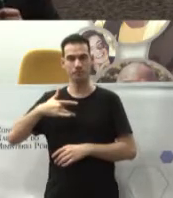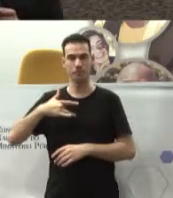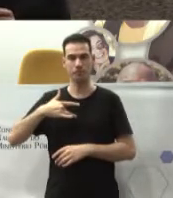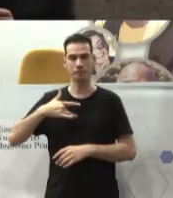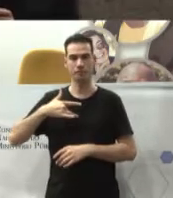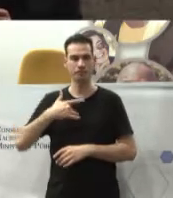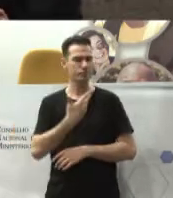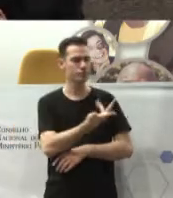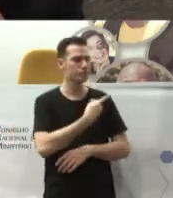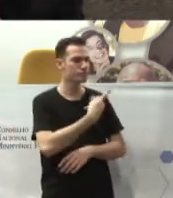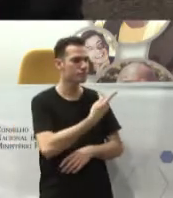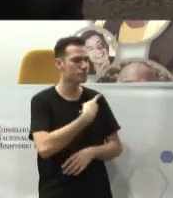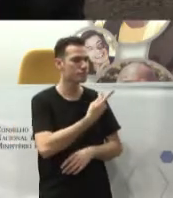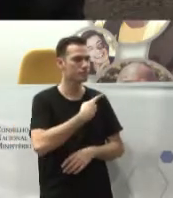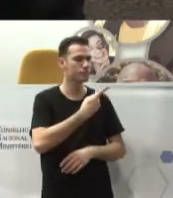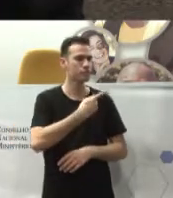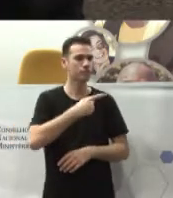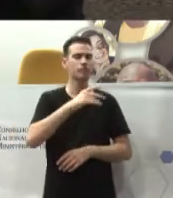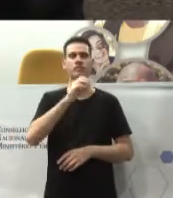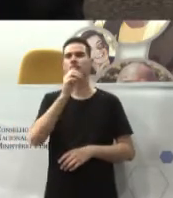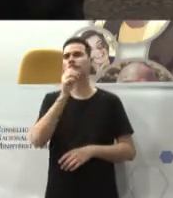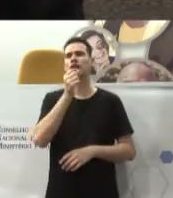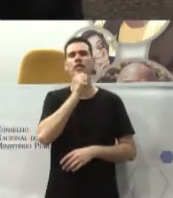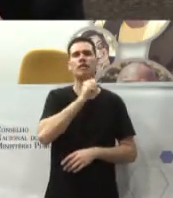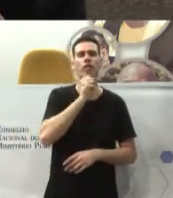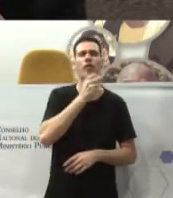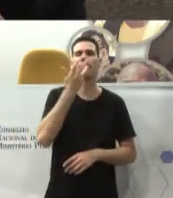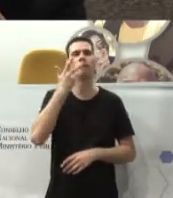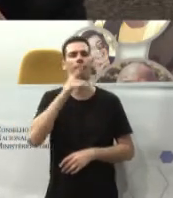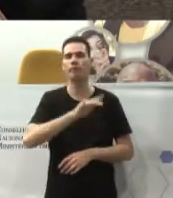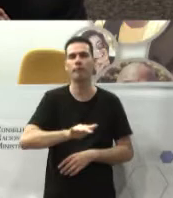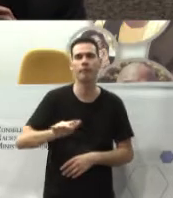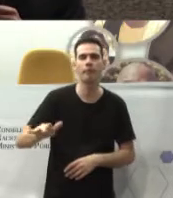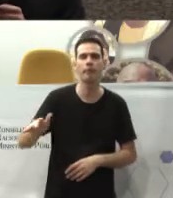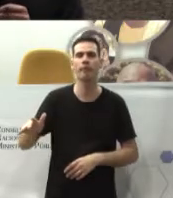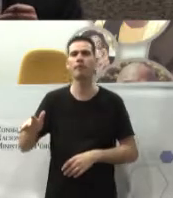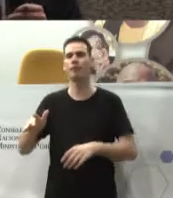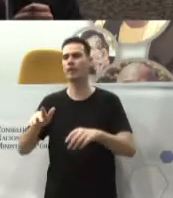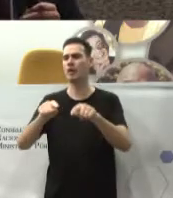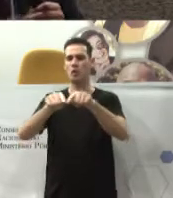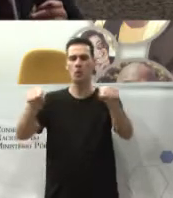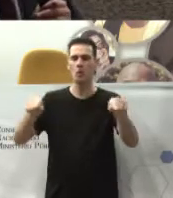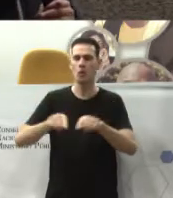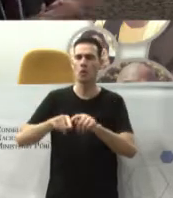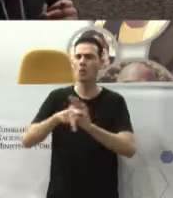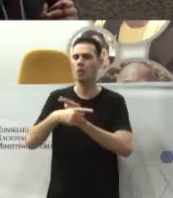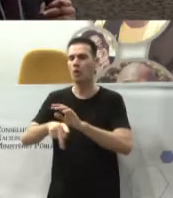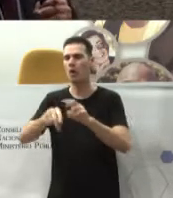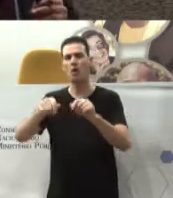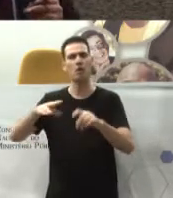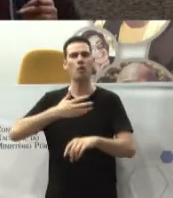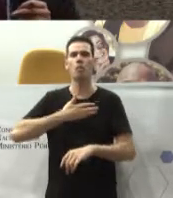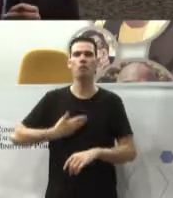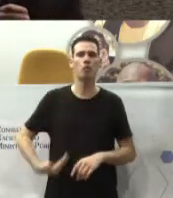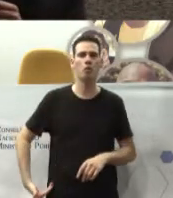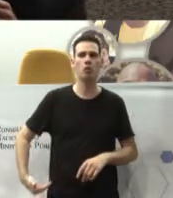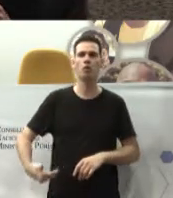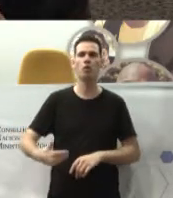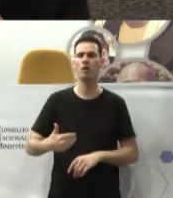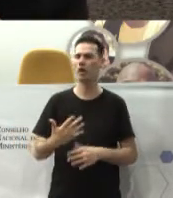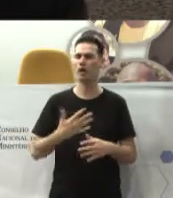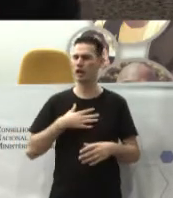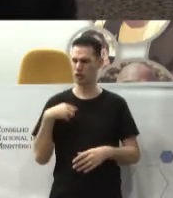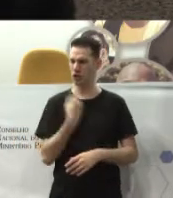com colegas do crime, do civil, idoso, criança, patrimônio público, meio ambiente, consumidor. Qual é a